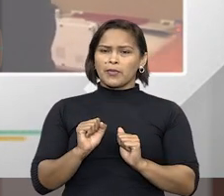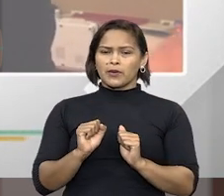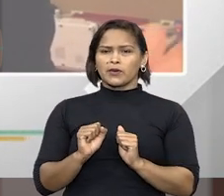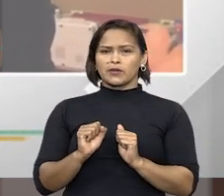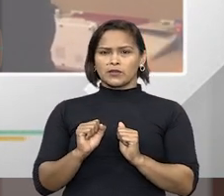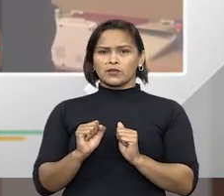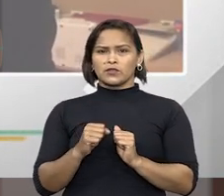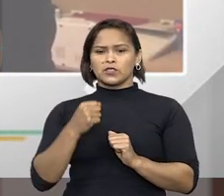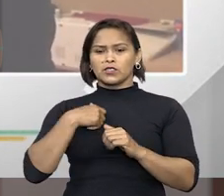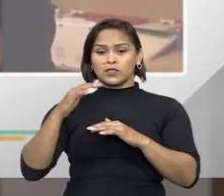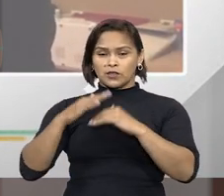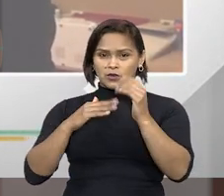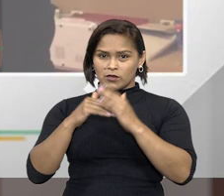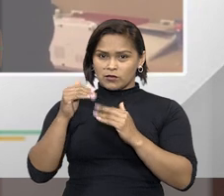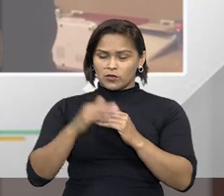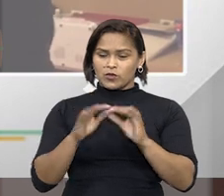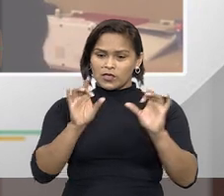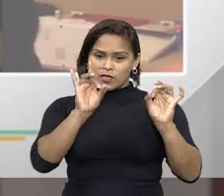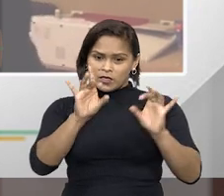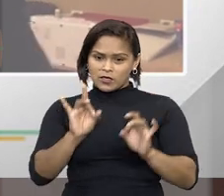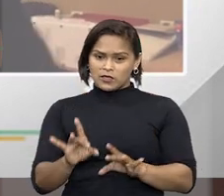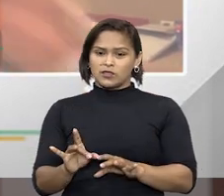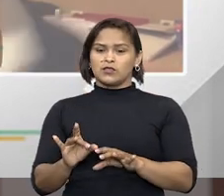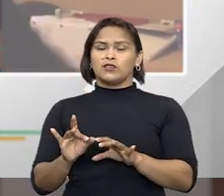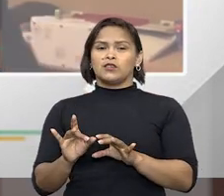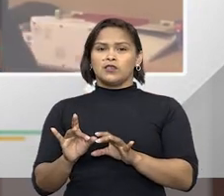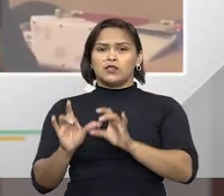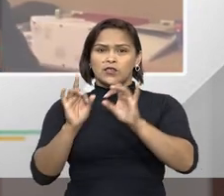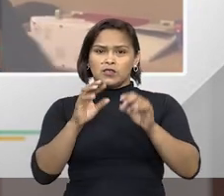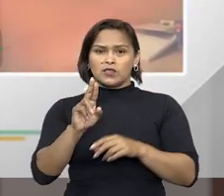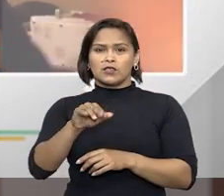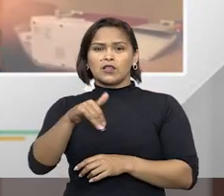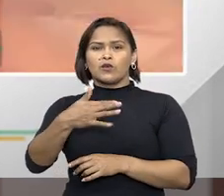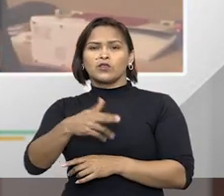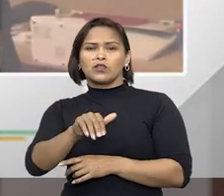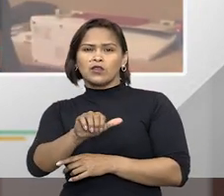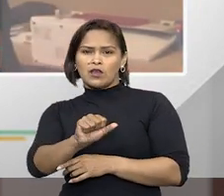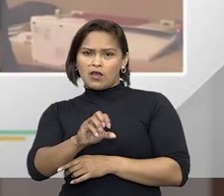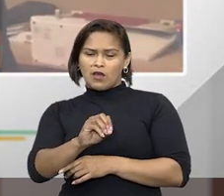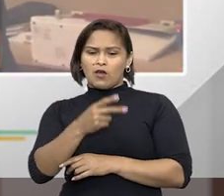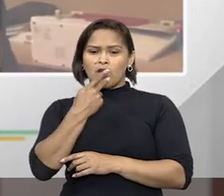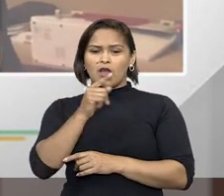competência exclusiva da União Federal. Aí, aqui e acolá,